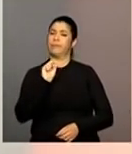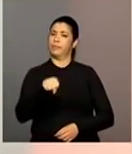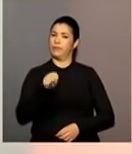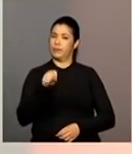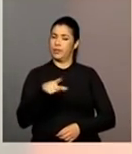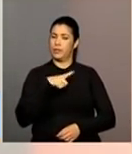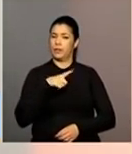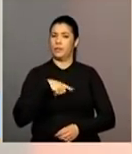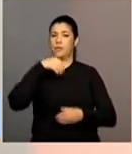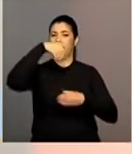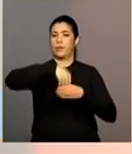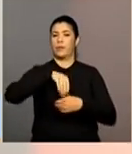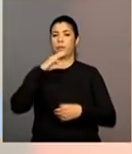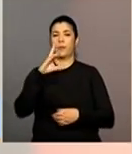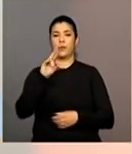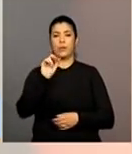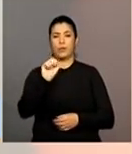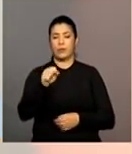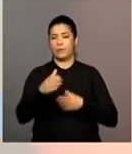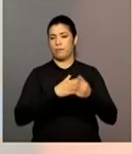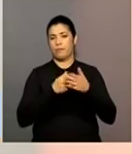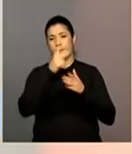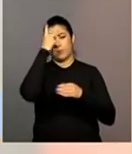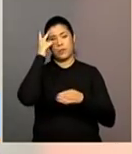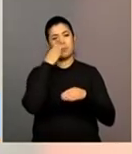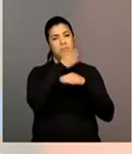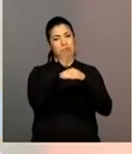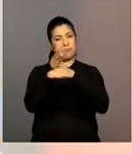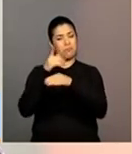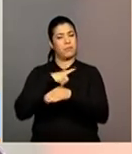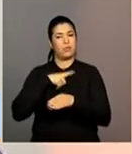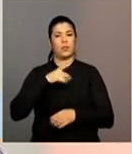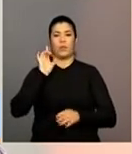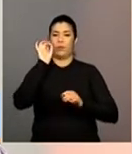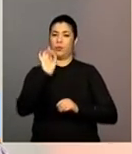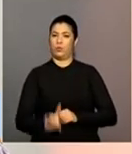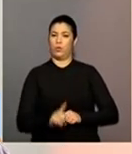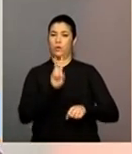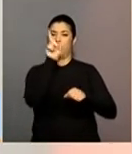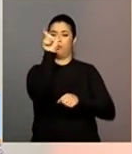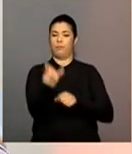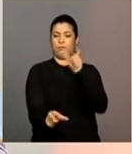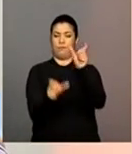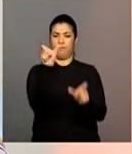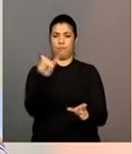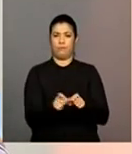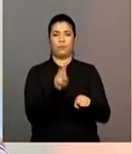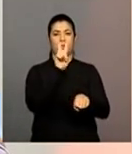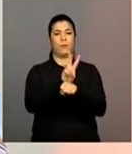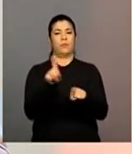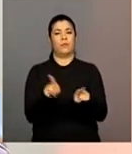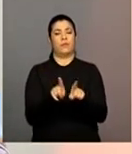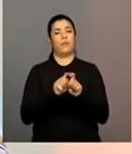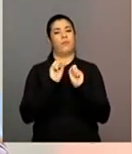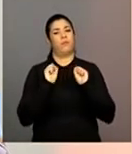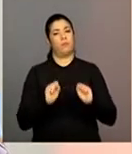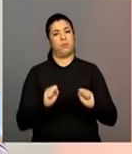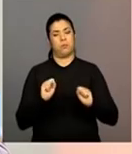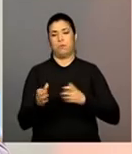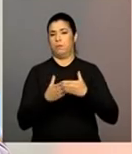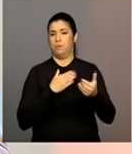beneficiário qualquer pessoa pode acessar é um direito de cidadania né o direito à proteção e e ele pode